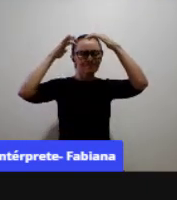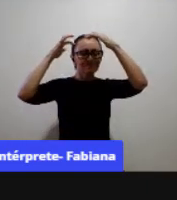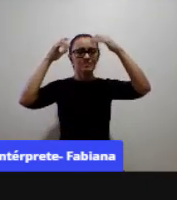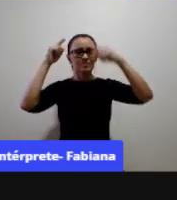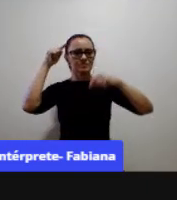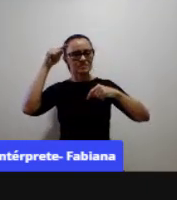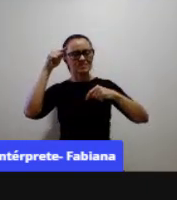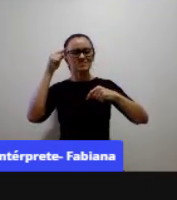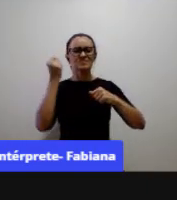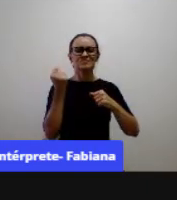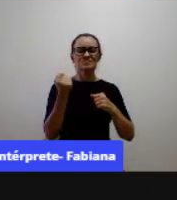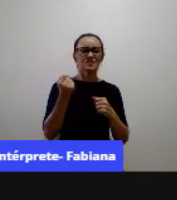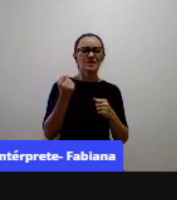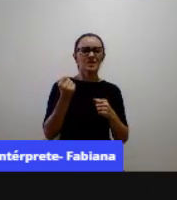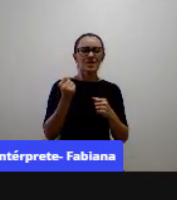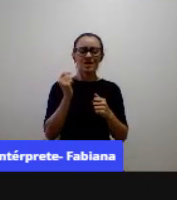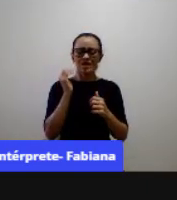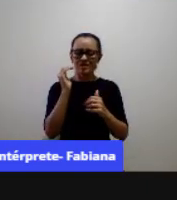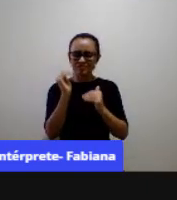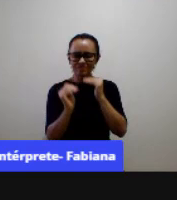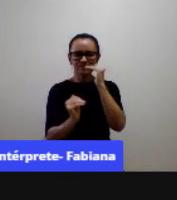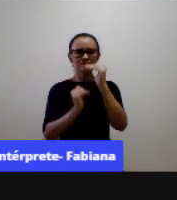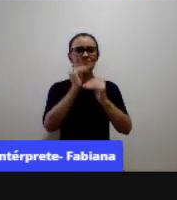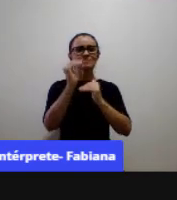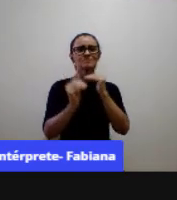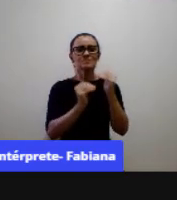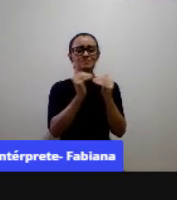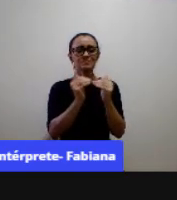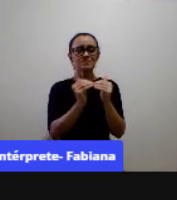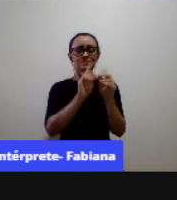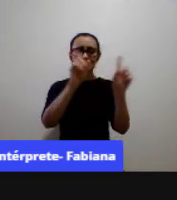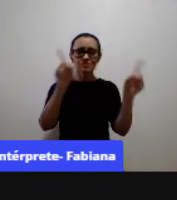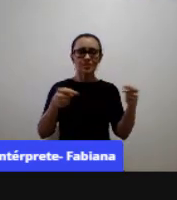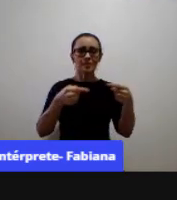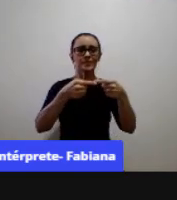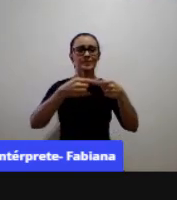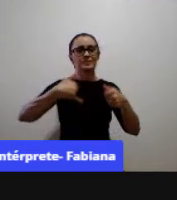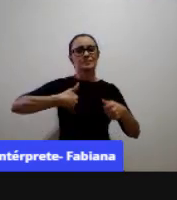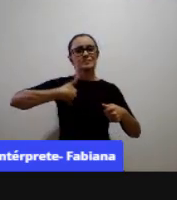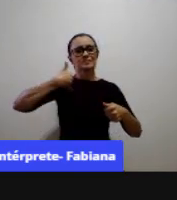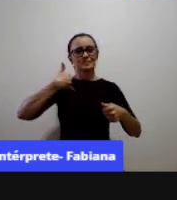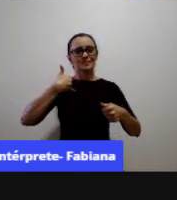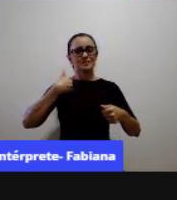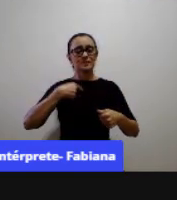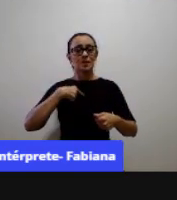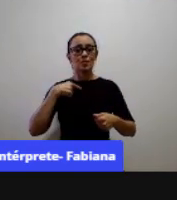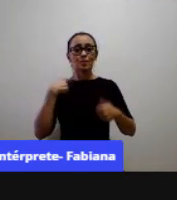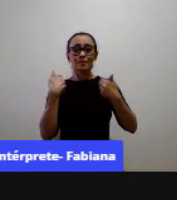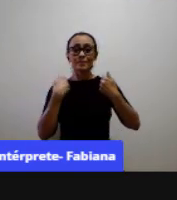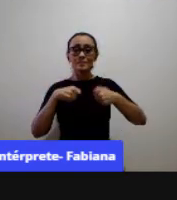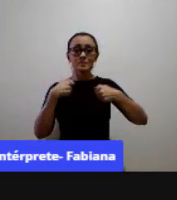de desenvolvimento inferior à sua faixa etária, eu preciso apresentar na avaliação situações que